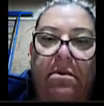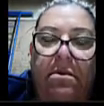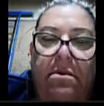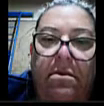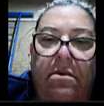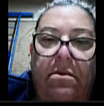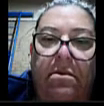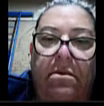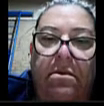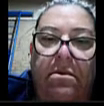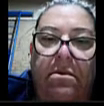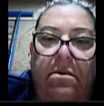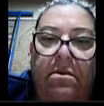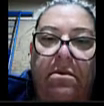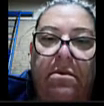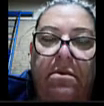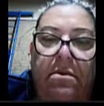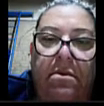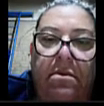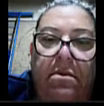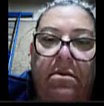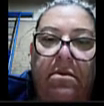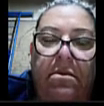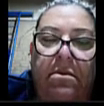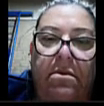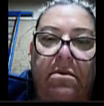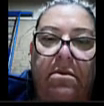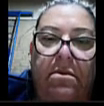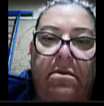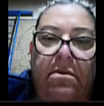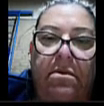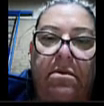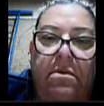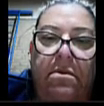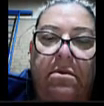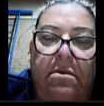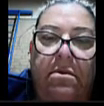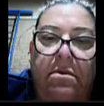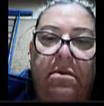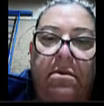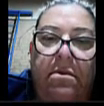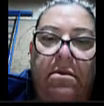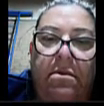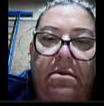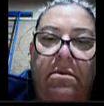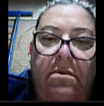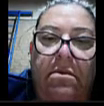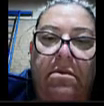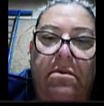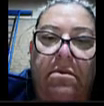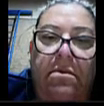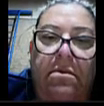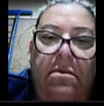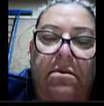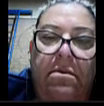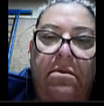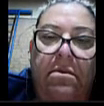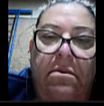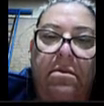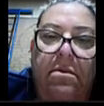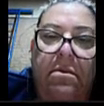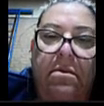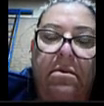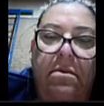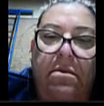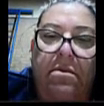dislexia, ele tem nove anos e a hora que ele descobre que ele tem dislexia, ele também começa a ter uma compreensão melhor do que está acontecendo com ele. Então,